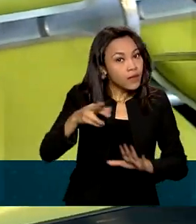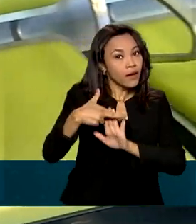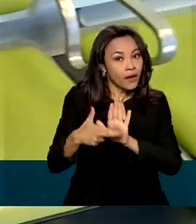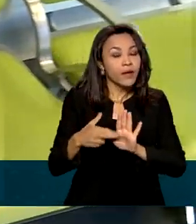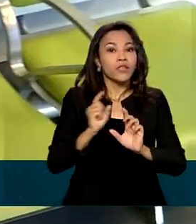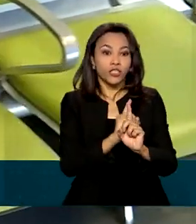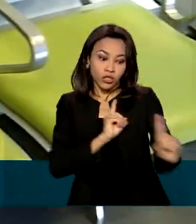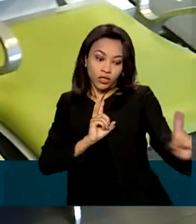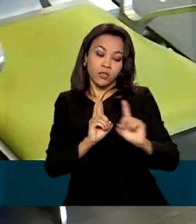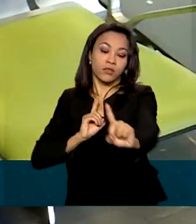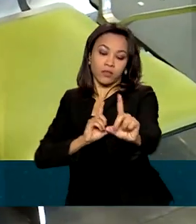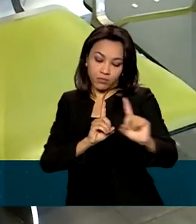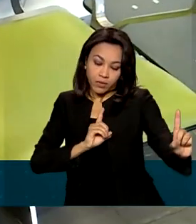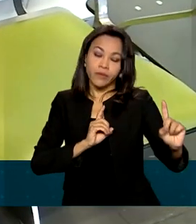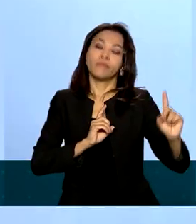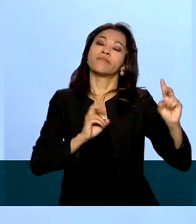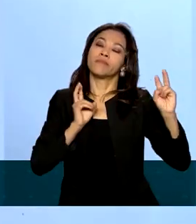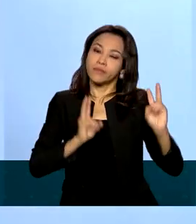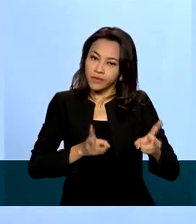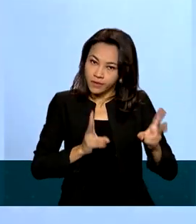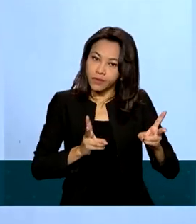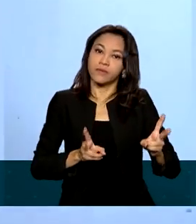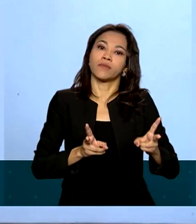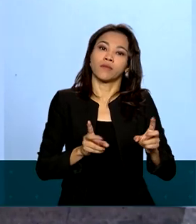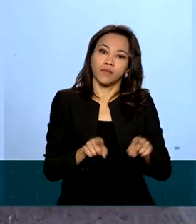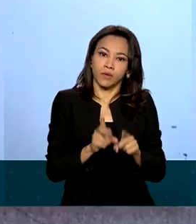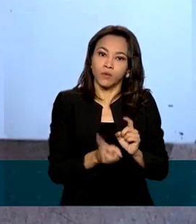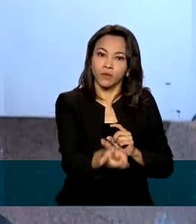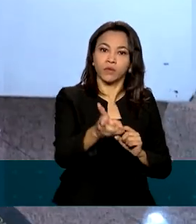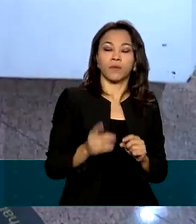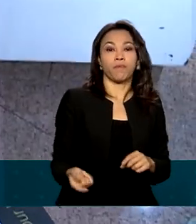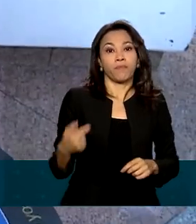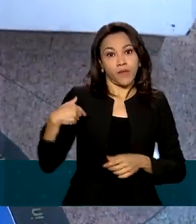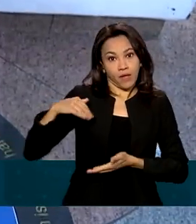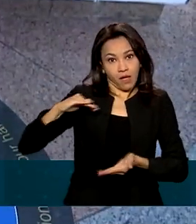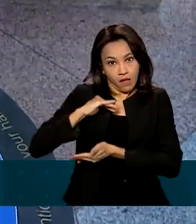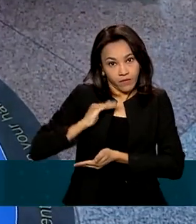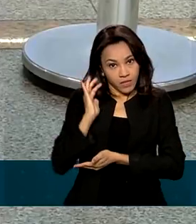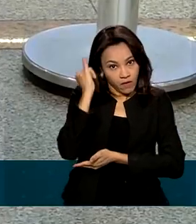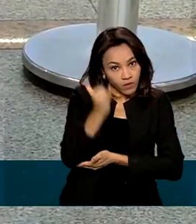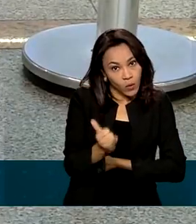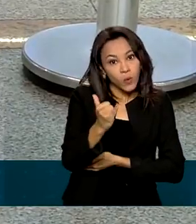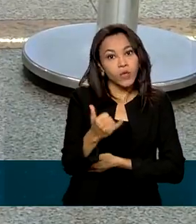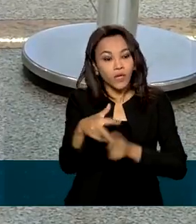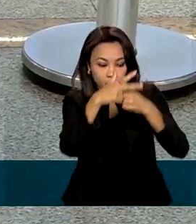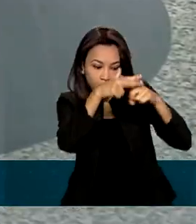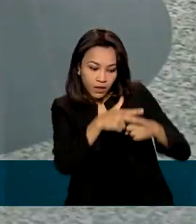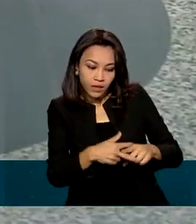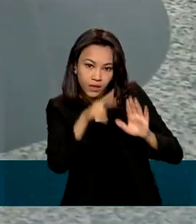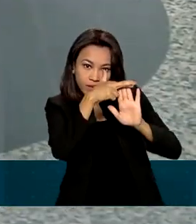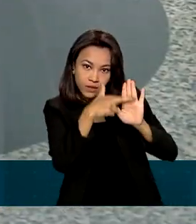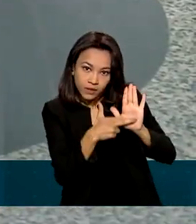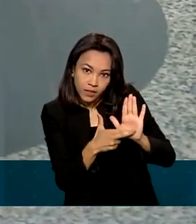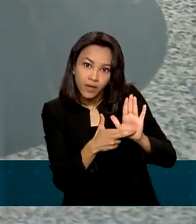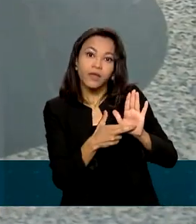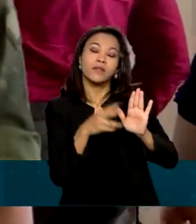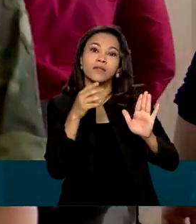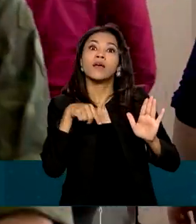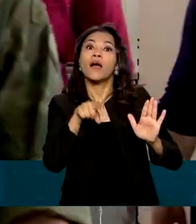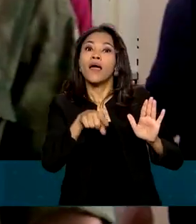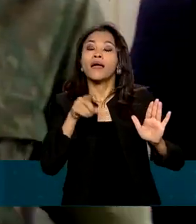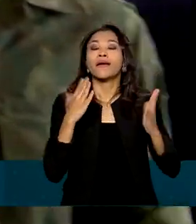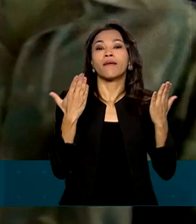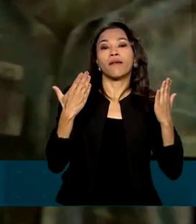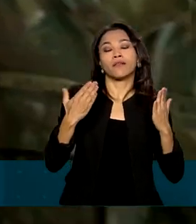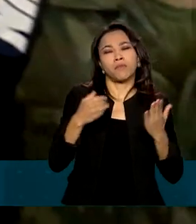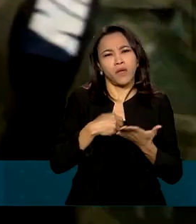continua recomendado sempre que possível. De acordo com a Anvisa, a atualização das regras foi possível graças ao desenvolvimento de